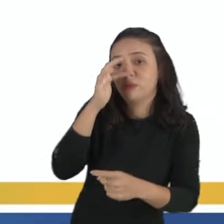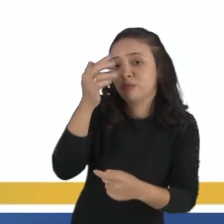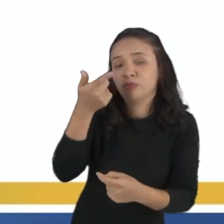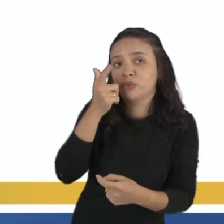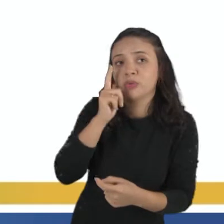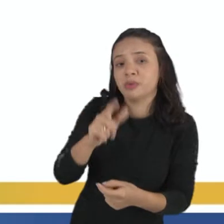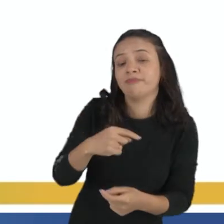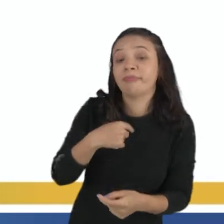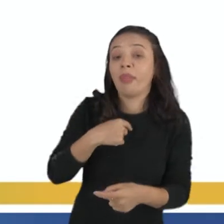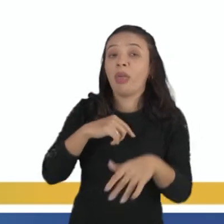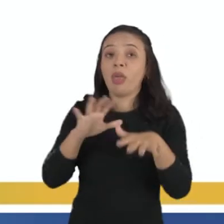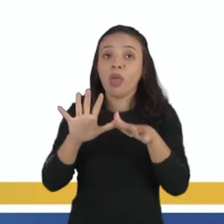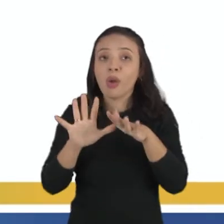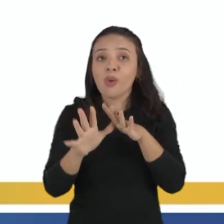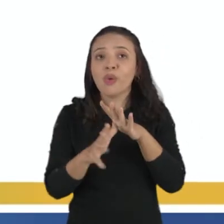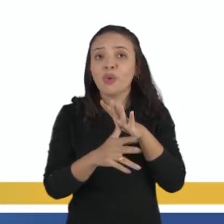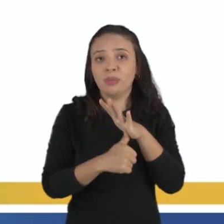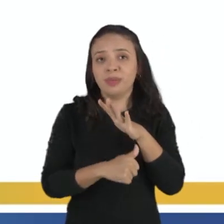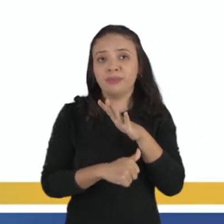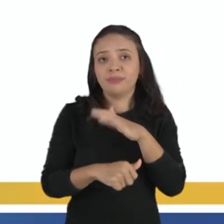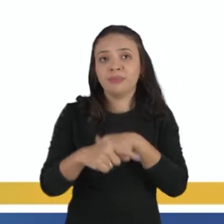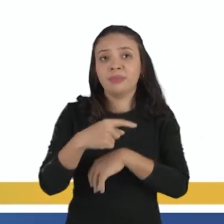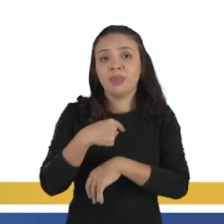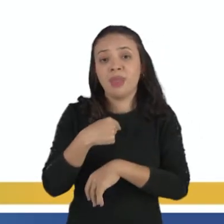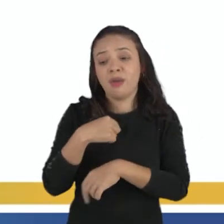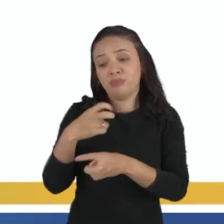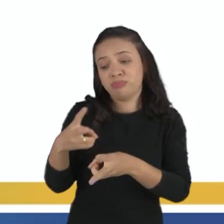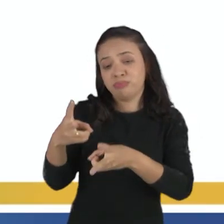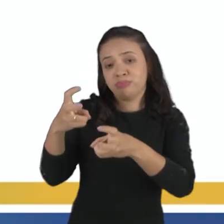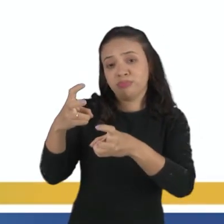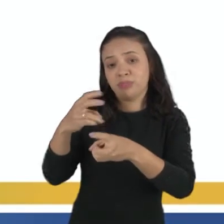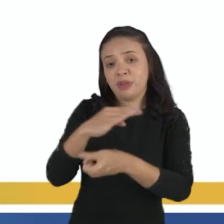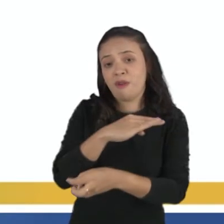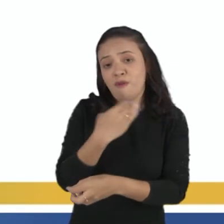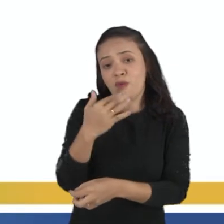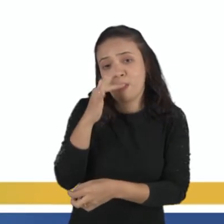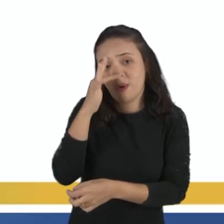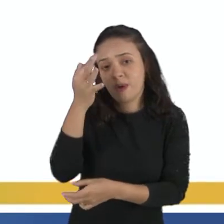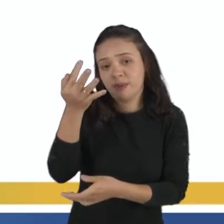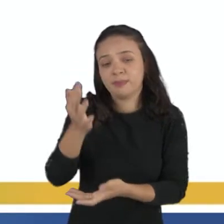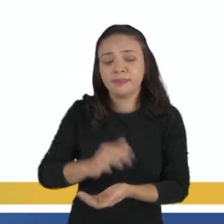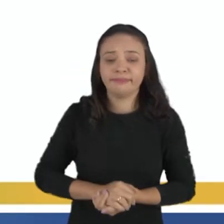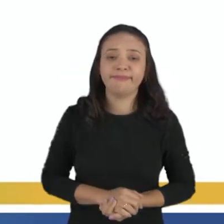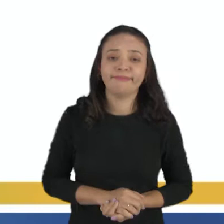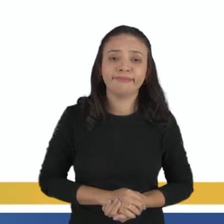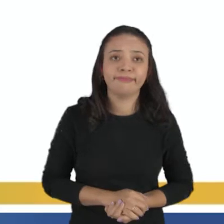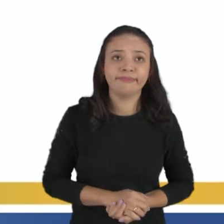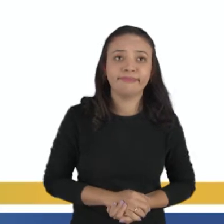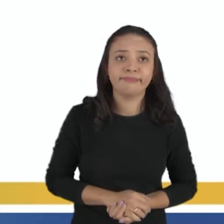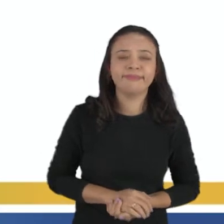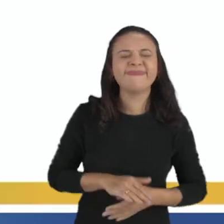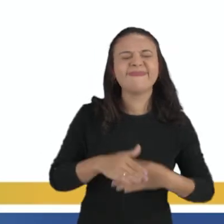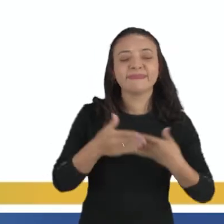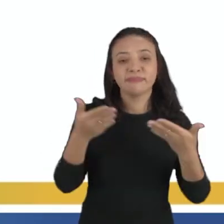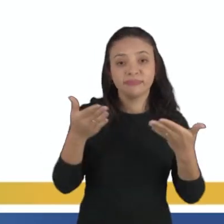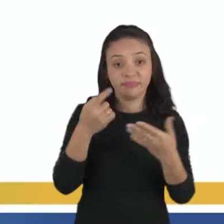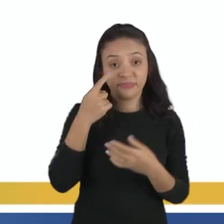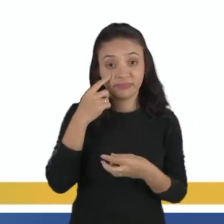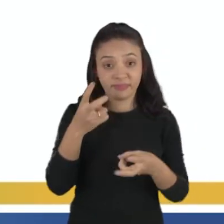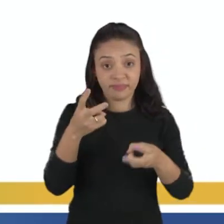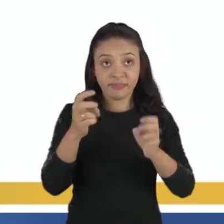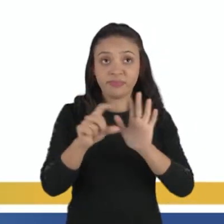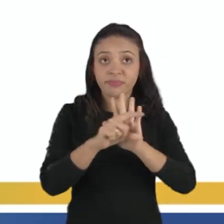Eu a furtara, eu a via morrer. Texto de Carlos Drummond de Andrade. Agora vamos analisar